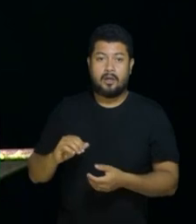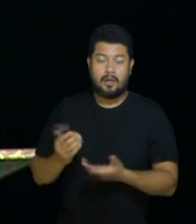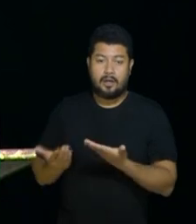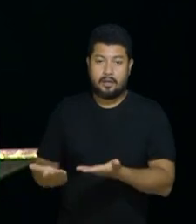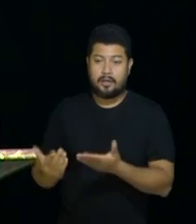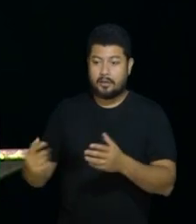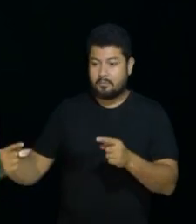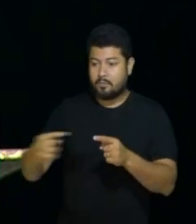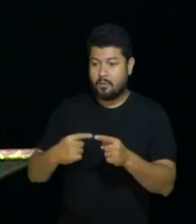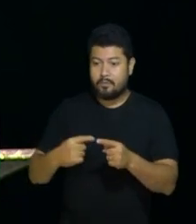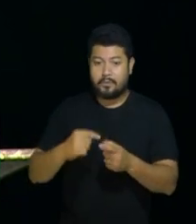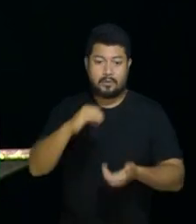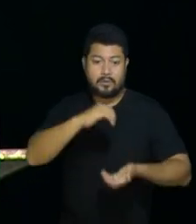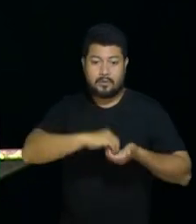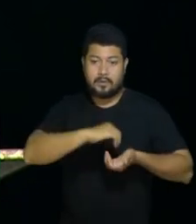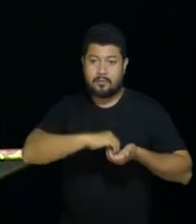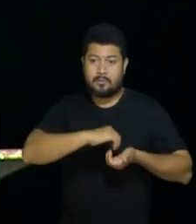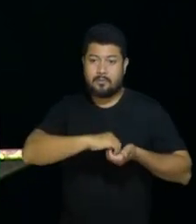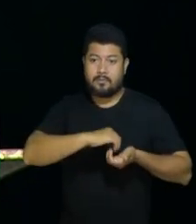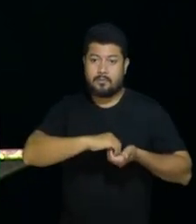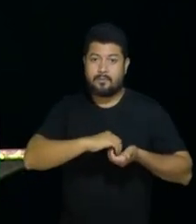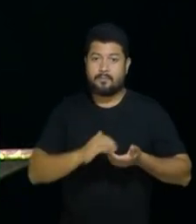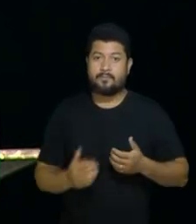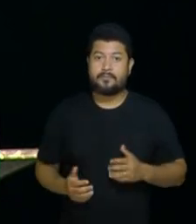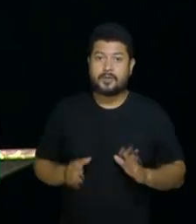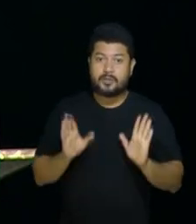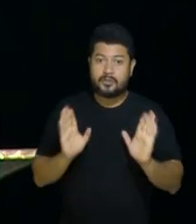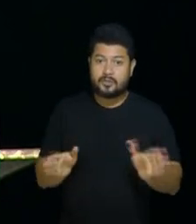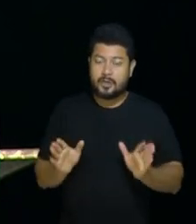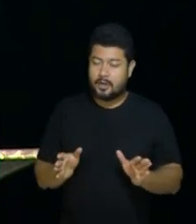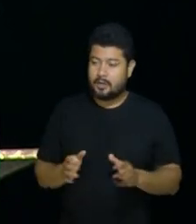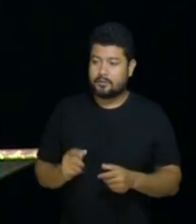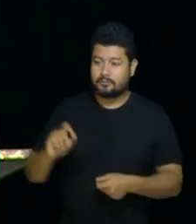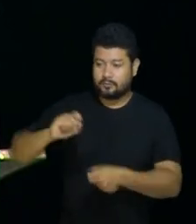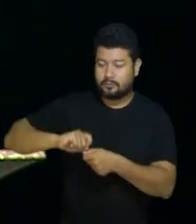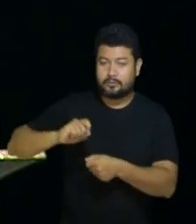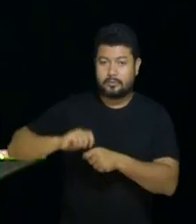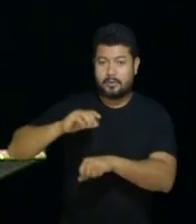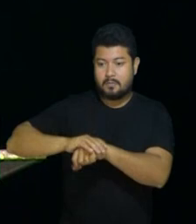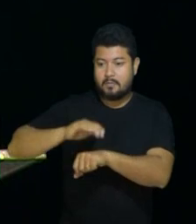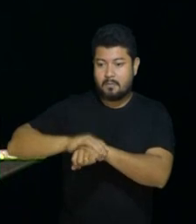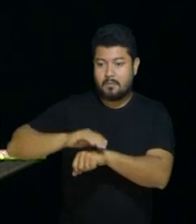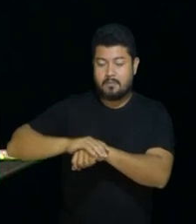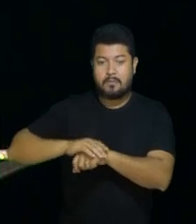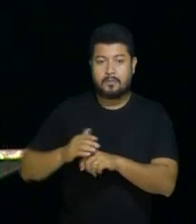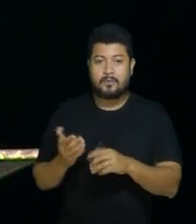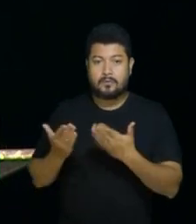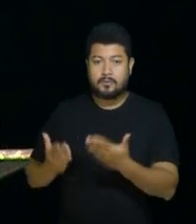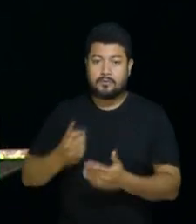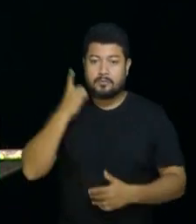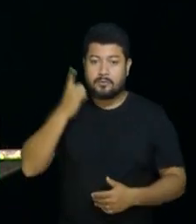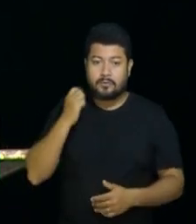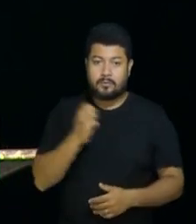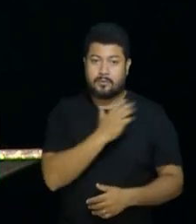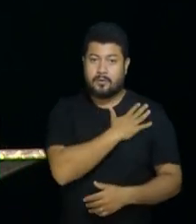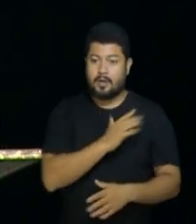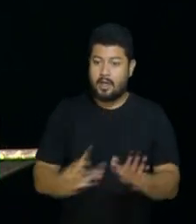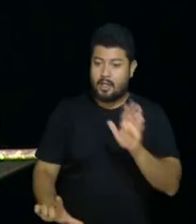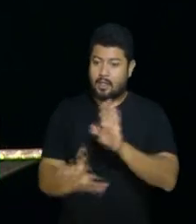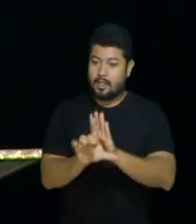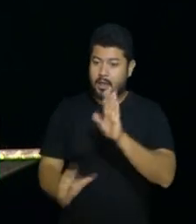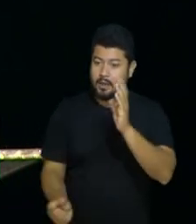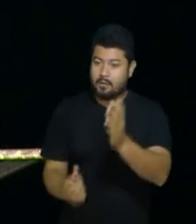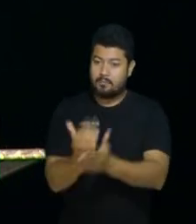esse que já existe e foi aprimorado esse ano pelo deputado Napoleão através de uma lei aprovada por